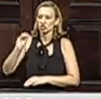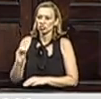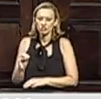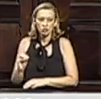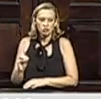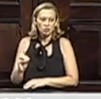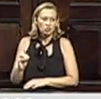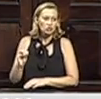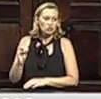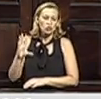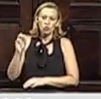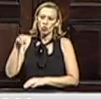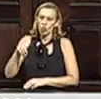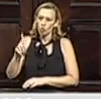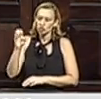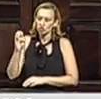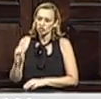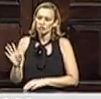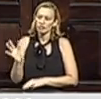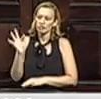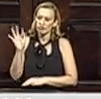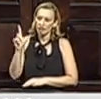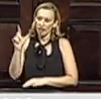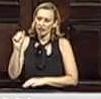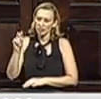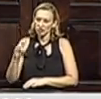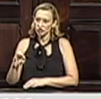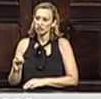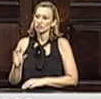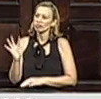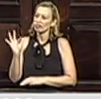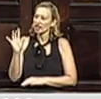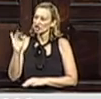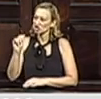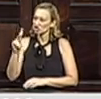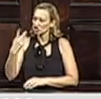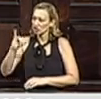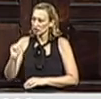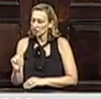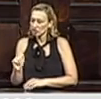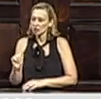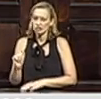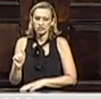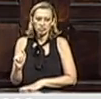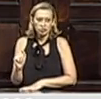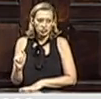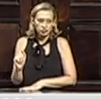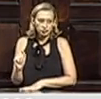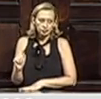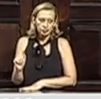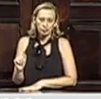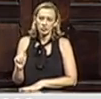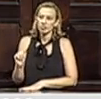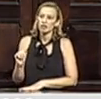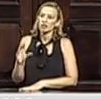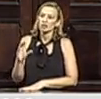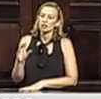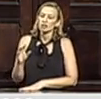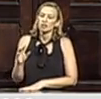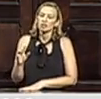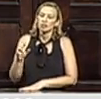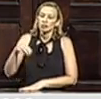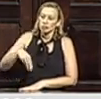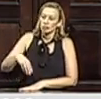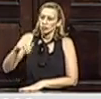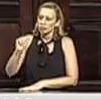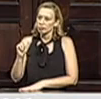Jairo, Dica, Fábio Silva, Fatinha, Felipe Soares, Flávio Bolsonaro, Gilberto Palmares, Gustavo Tutuca, Iranildo Campos, Marcos